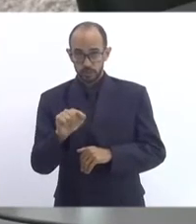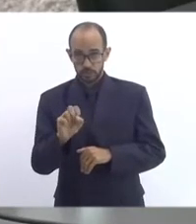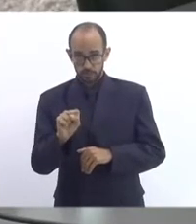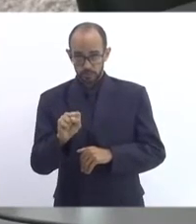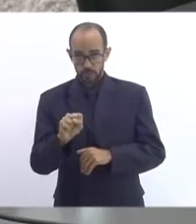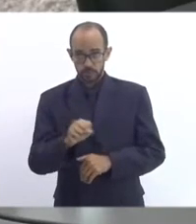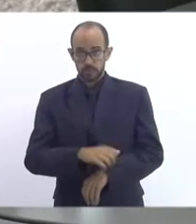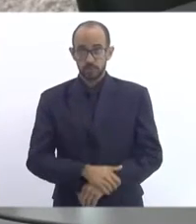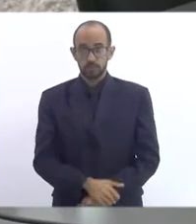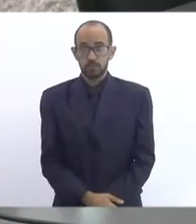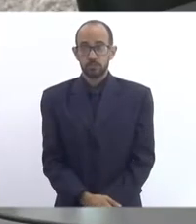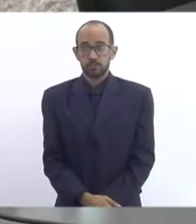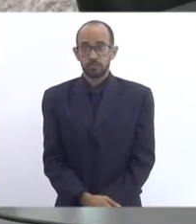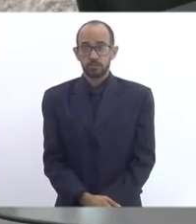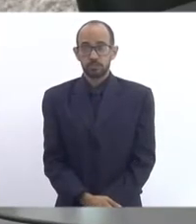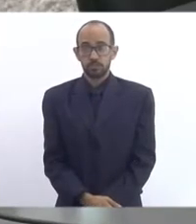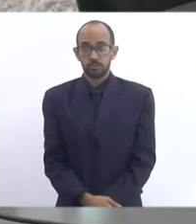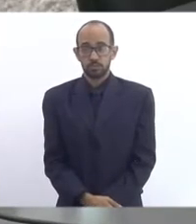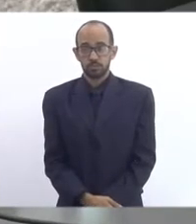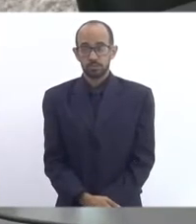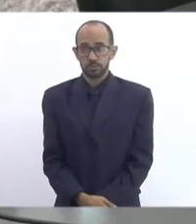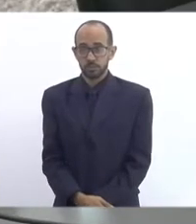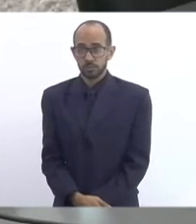4230-2021. Vistas.